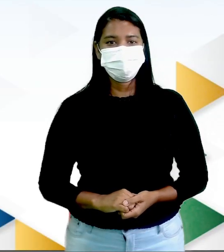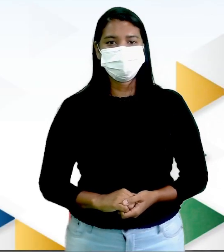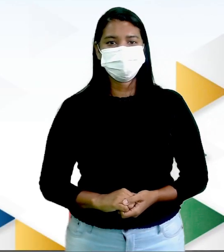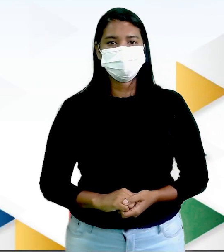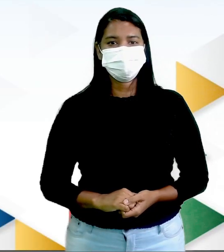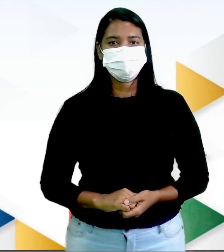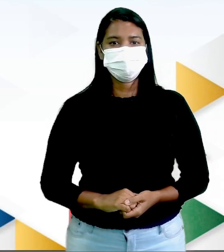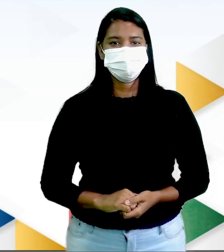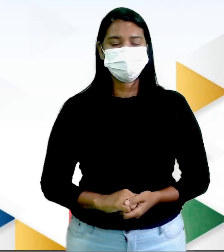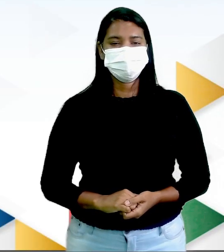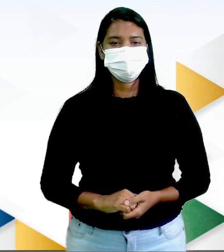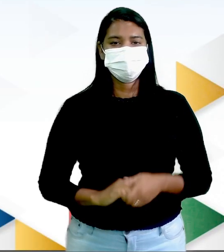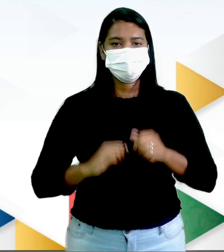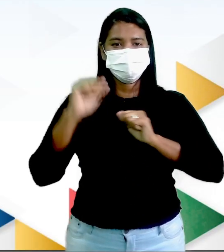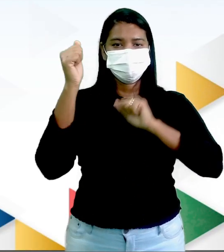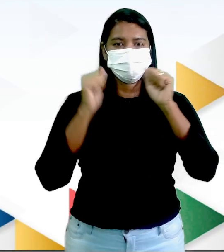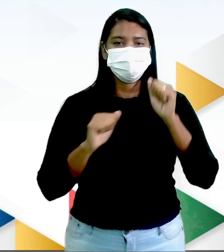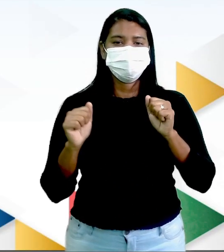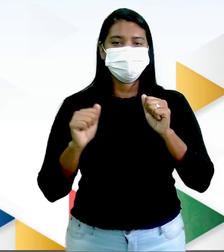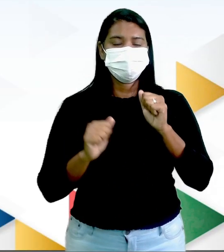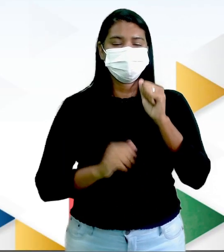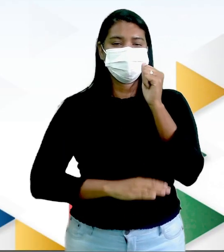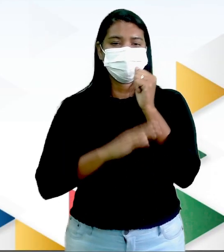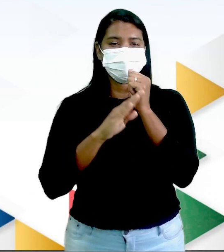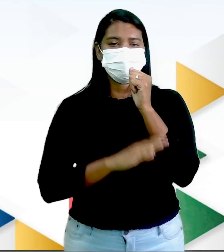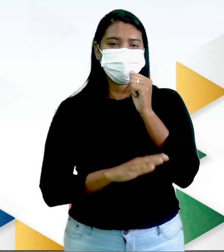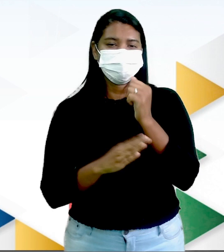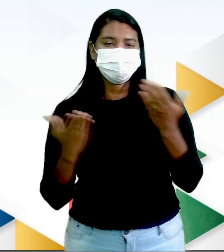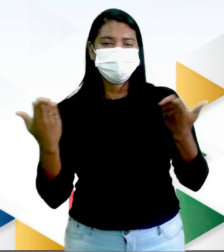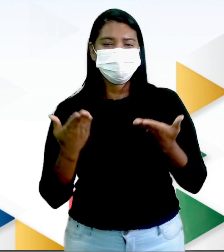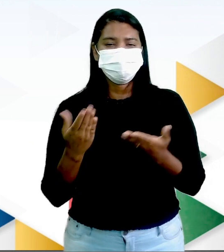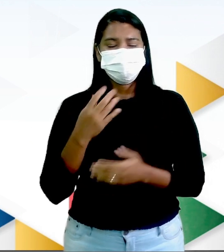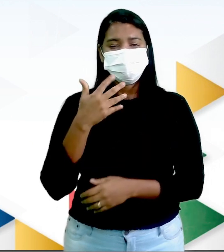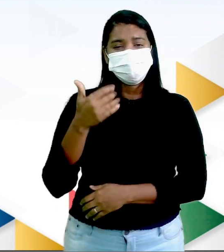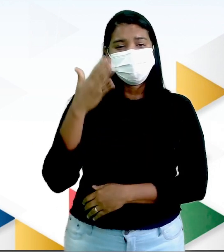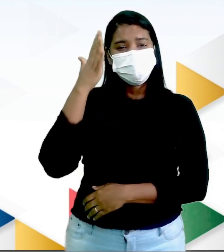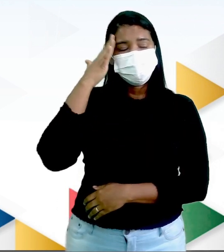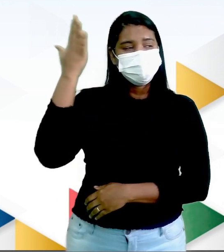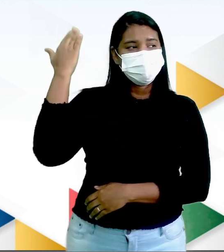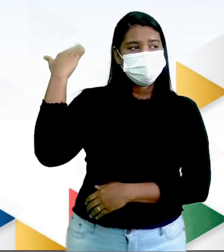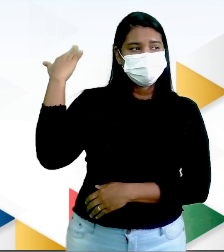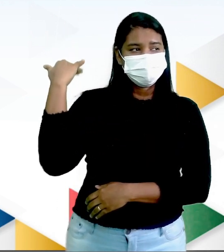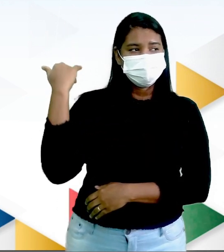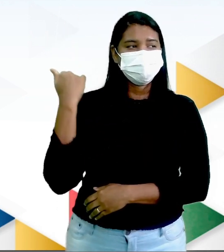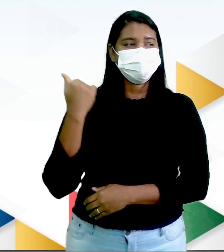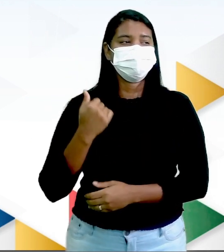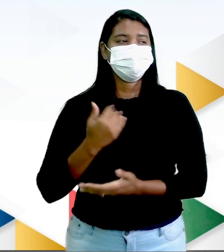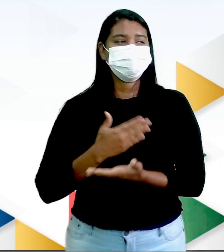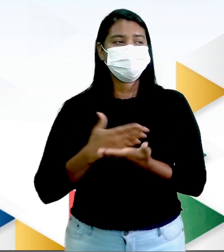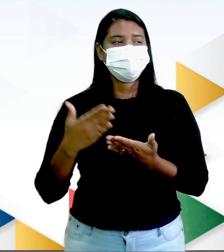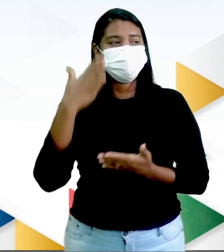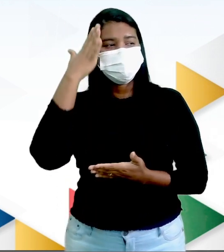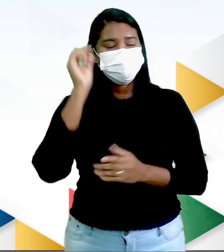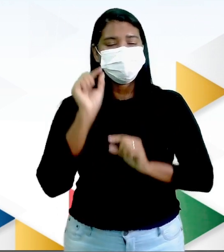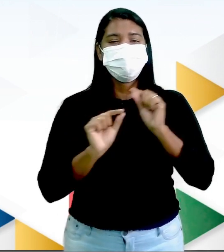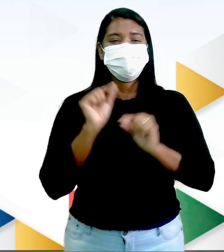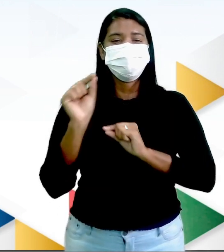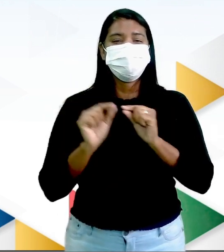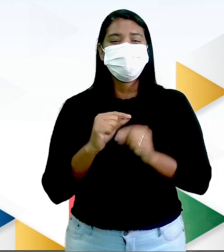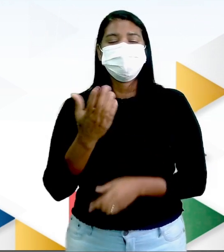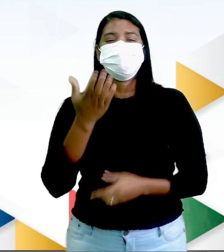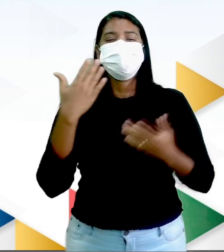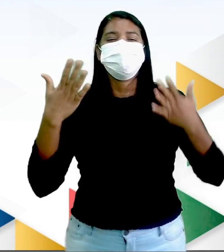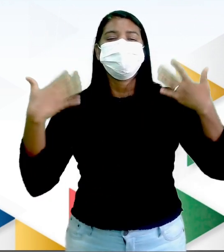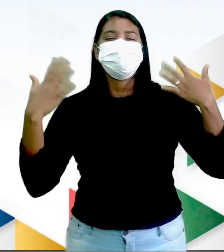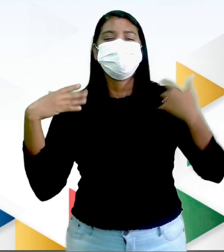às máquinas térmicas, é bom que a gente entenda que desde a antiguidade, sabia-se que o calor